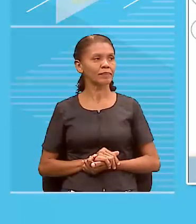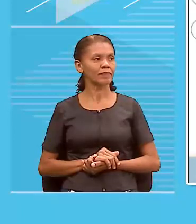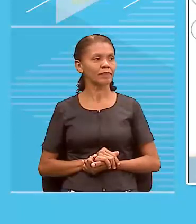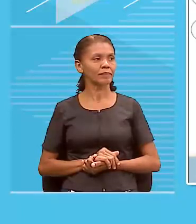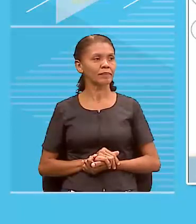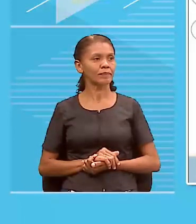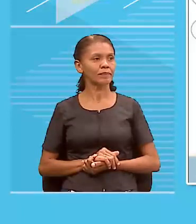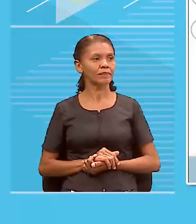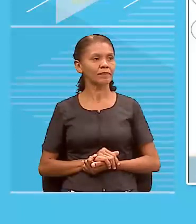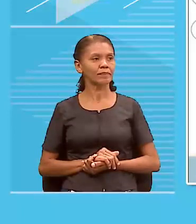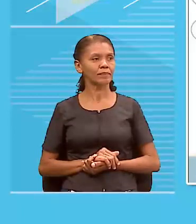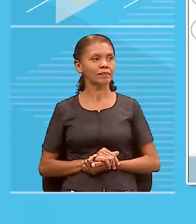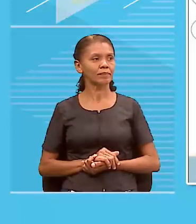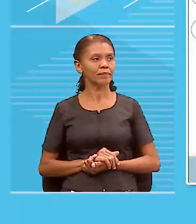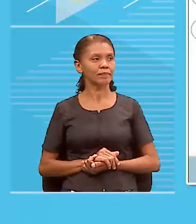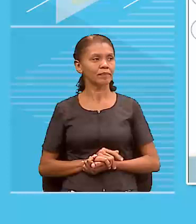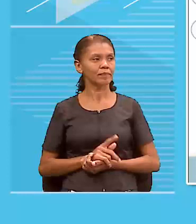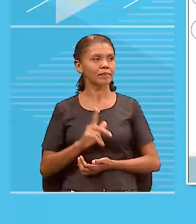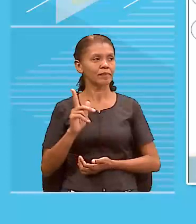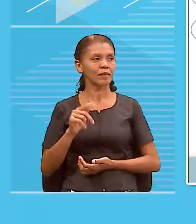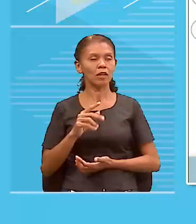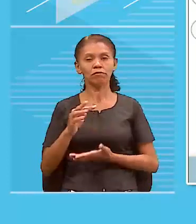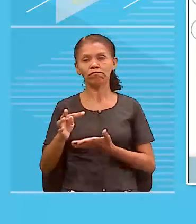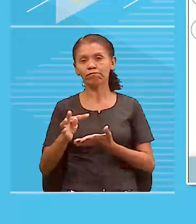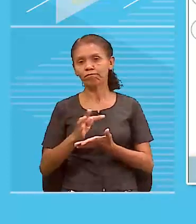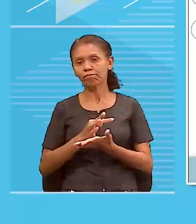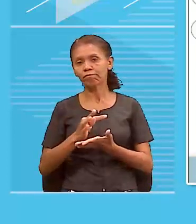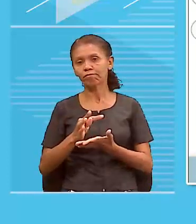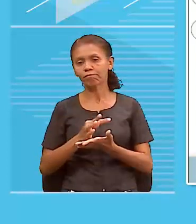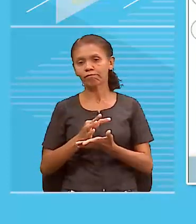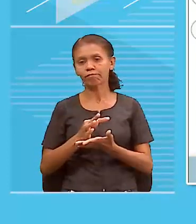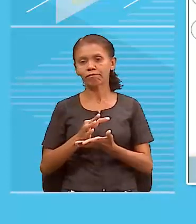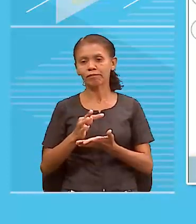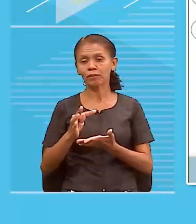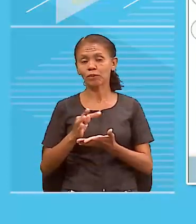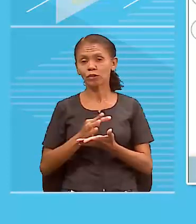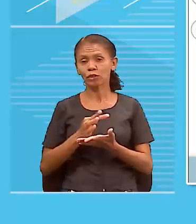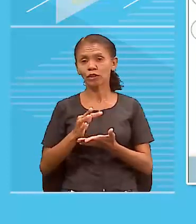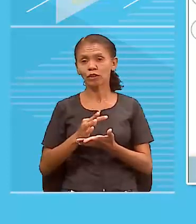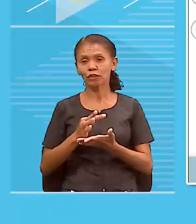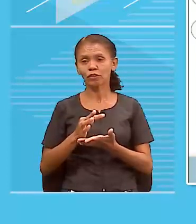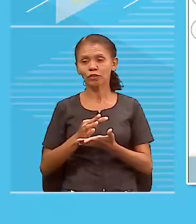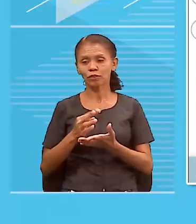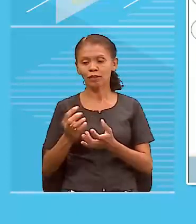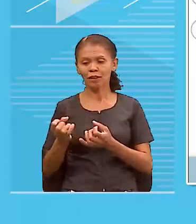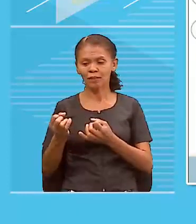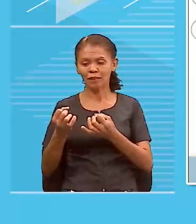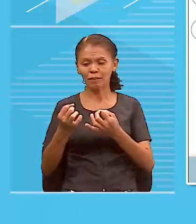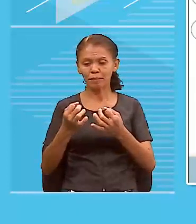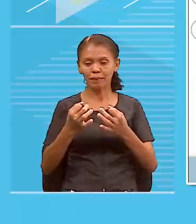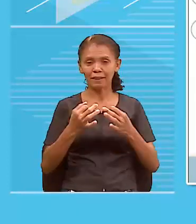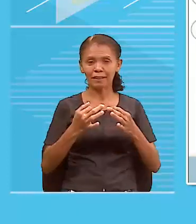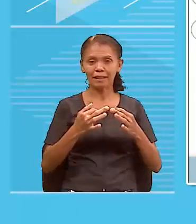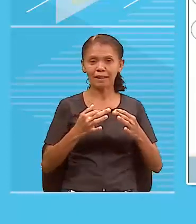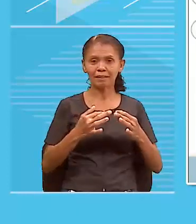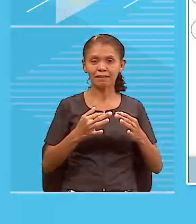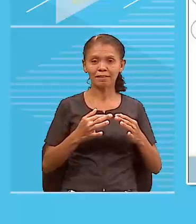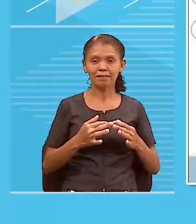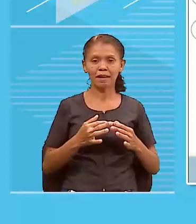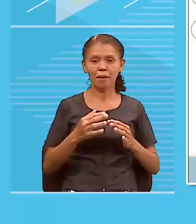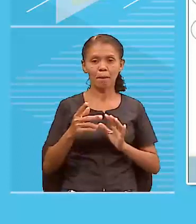texto que ele se auto explica como é o nome desse fenômeno me lembro sempre do Gabriel André